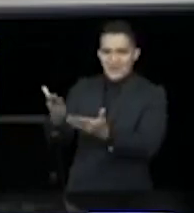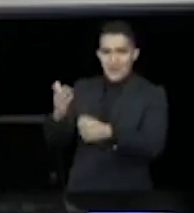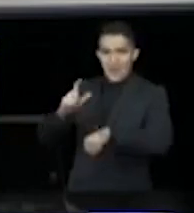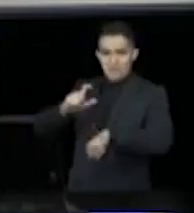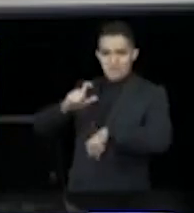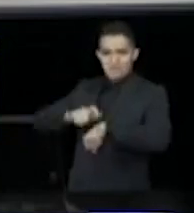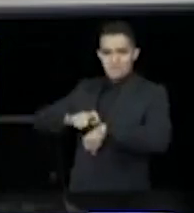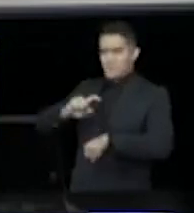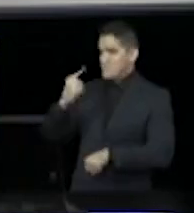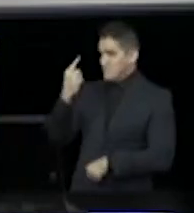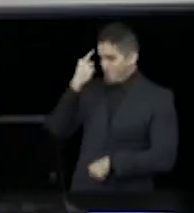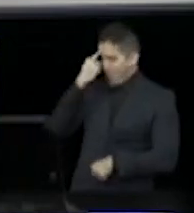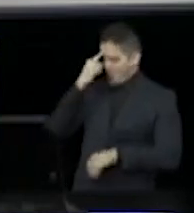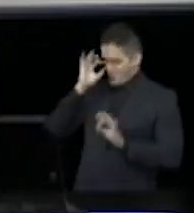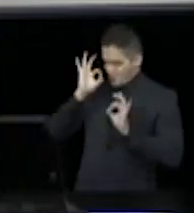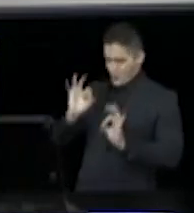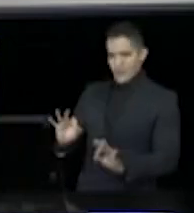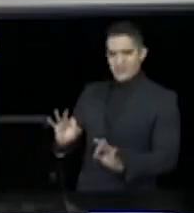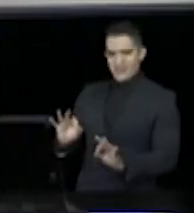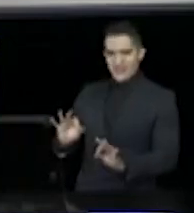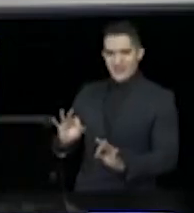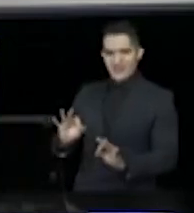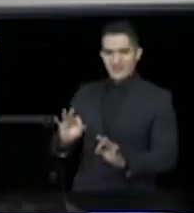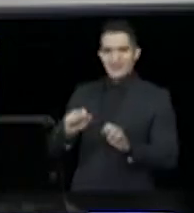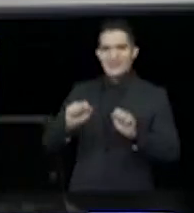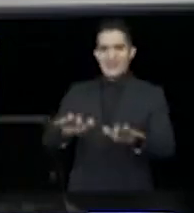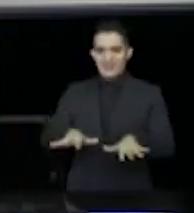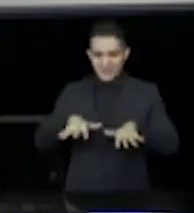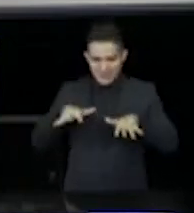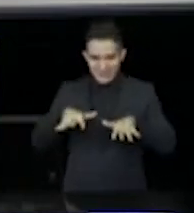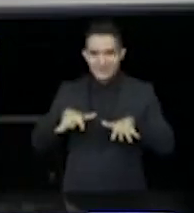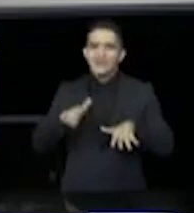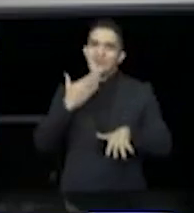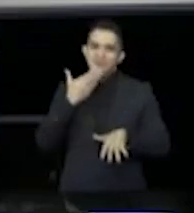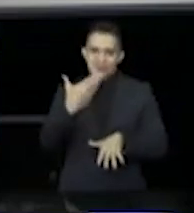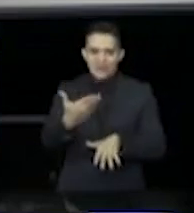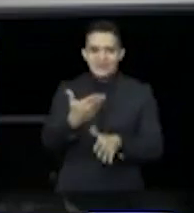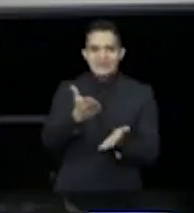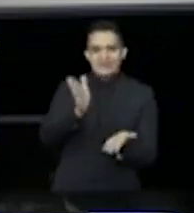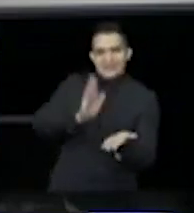pontualidade britânica da audiência pública, que fique registrado nos